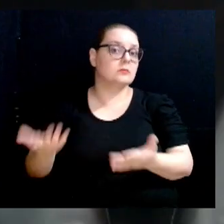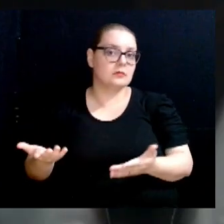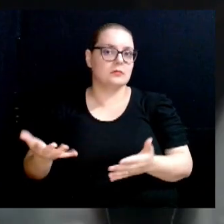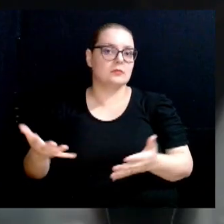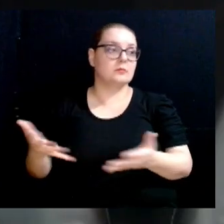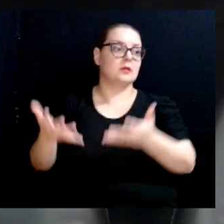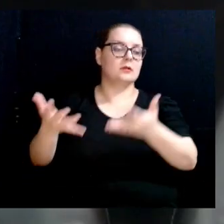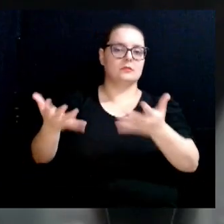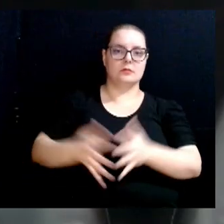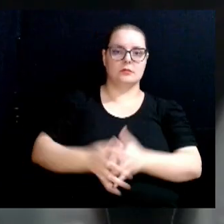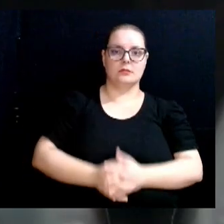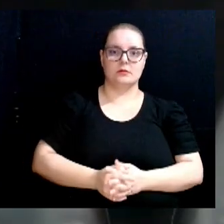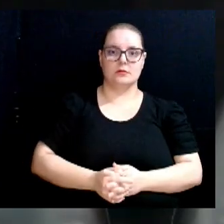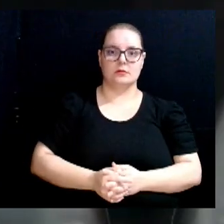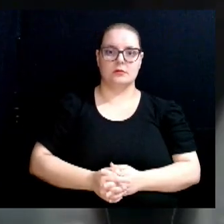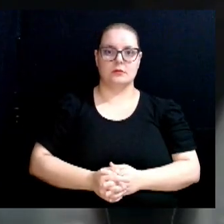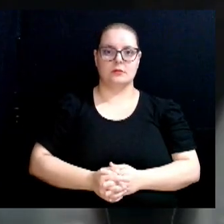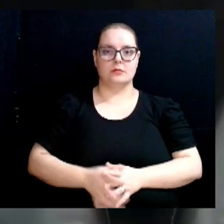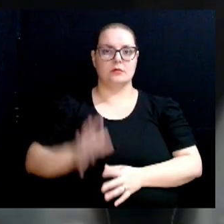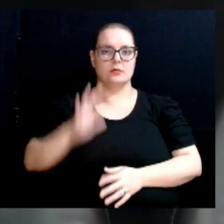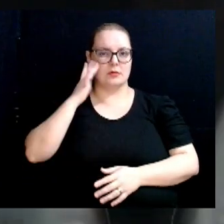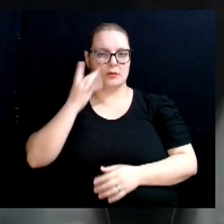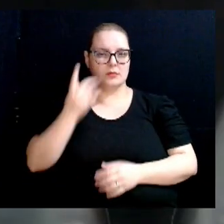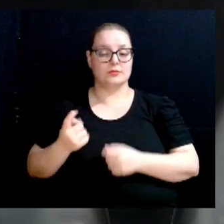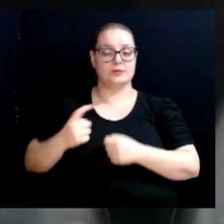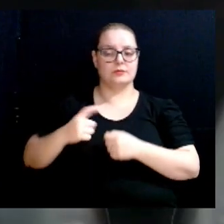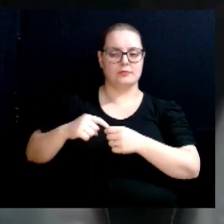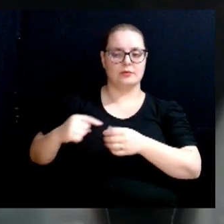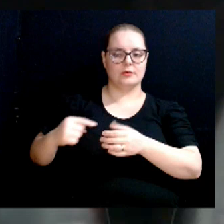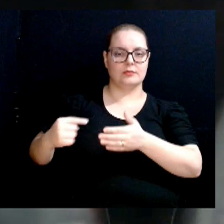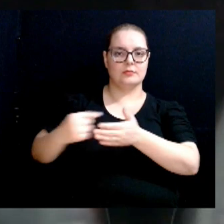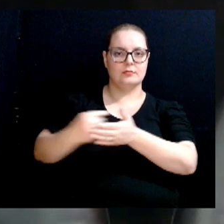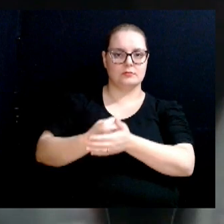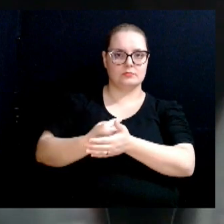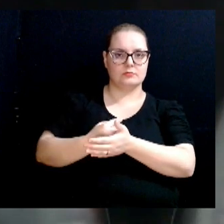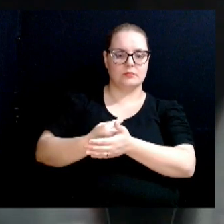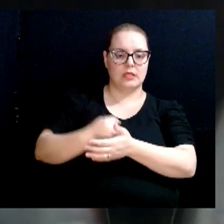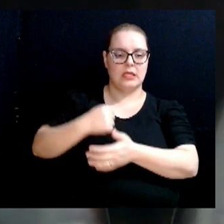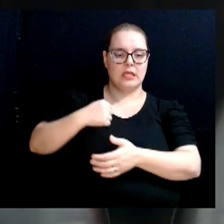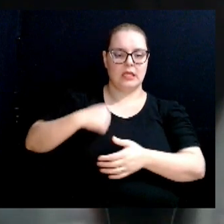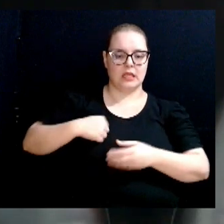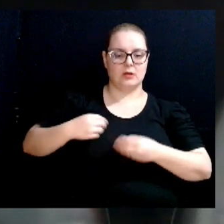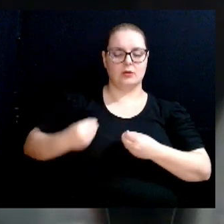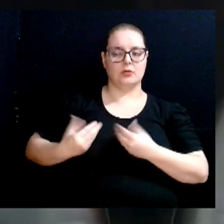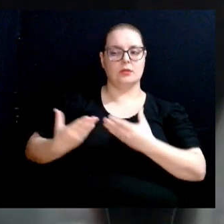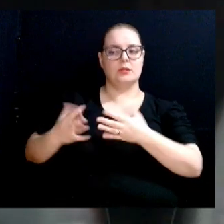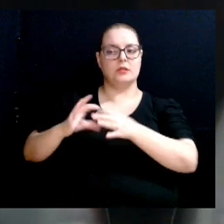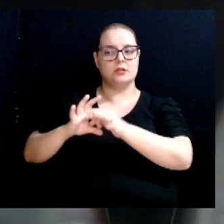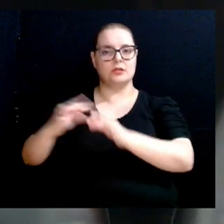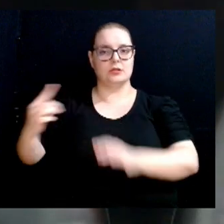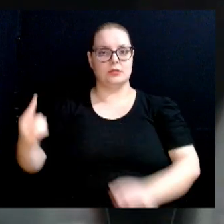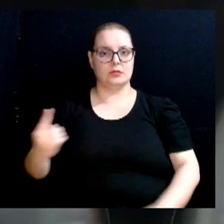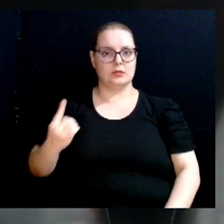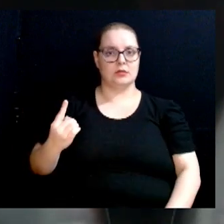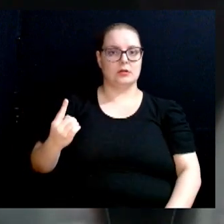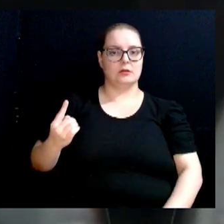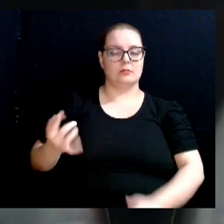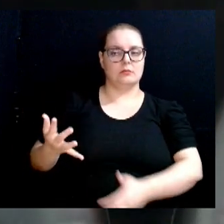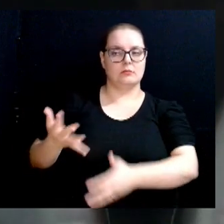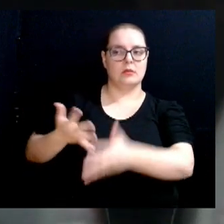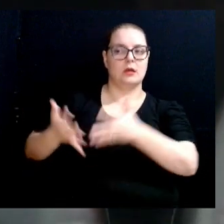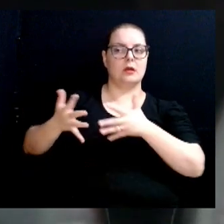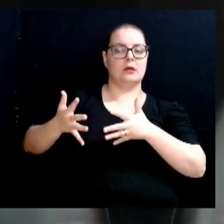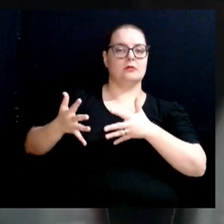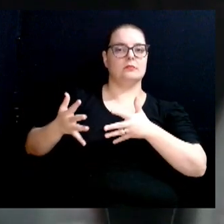eu acho que volta a pergunta, né? Será que eu estou dando espaço para esse parceiro se manifestar nessa relação? Ou